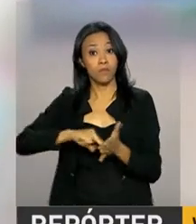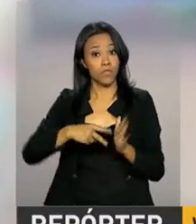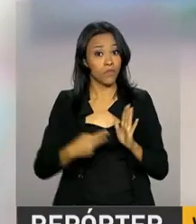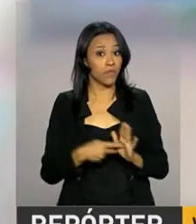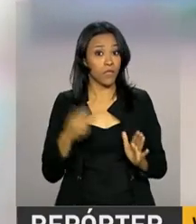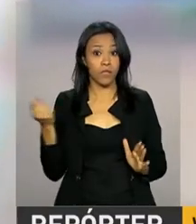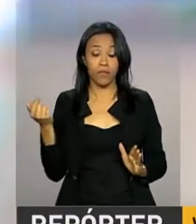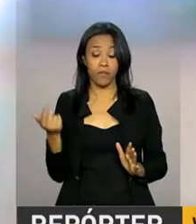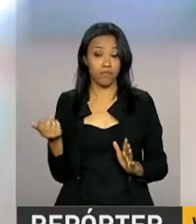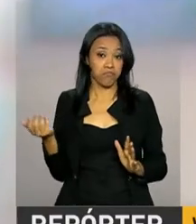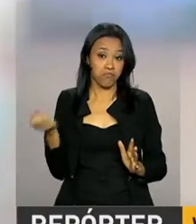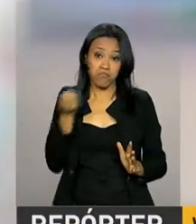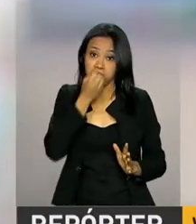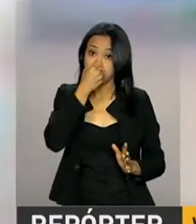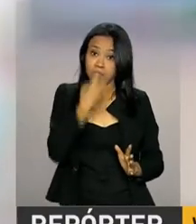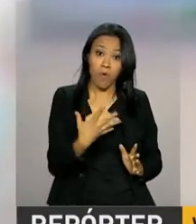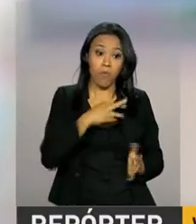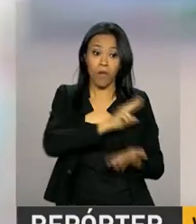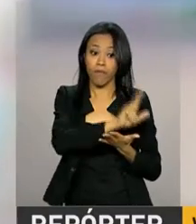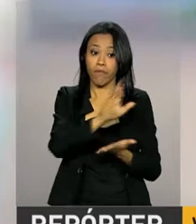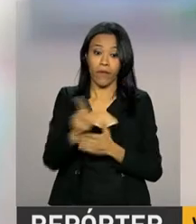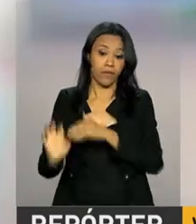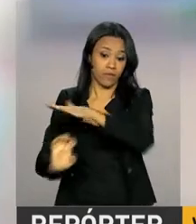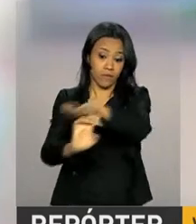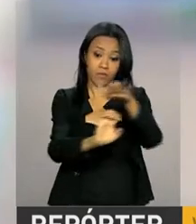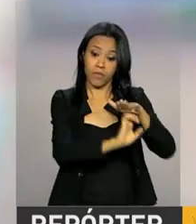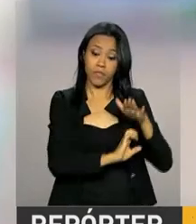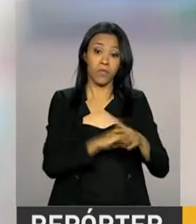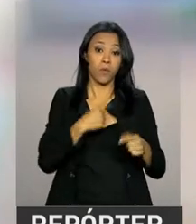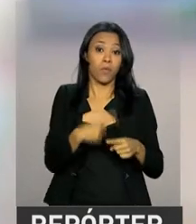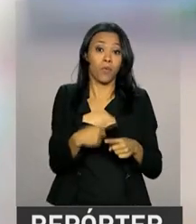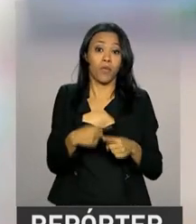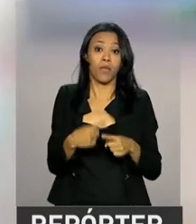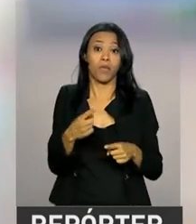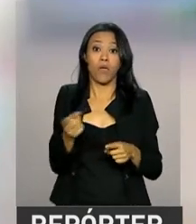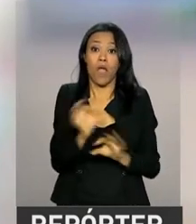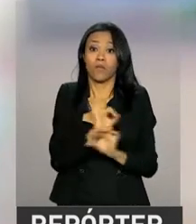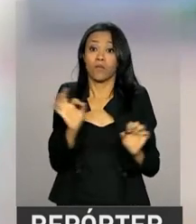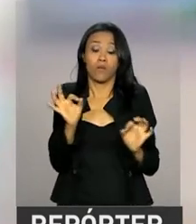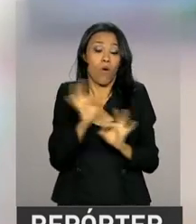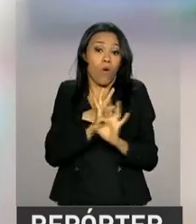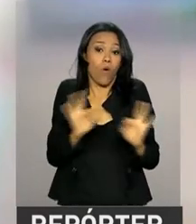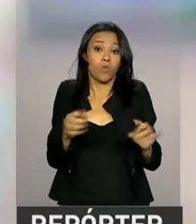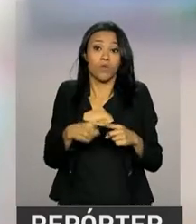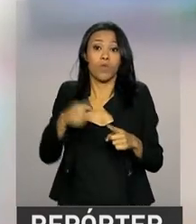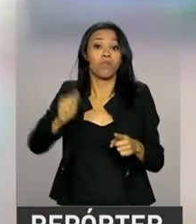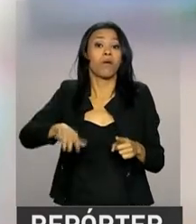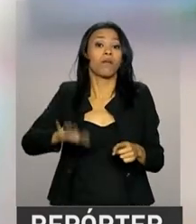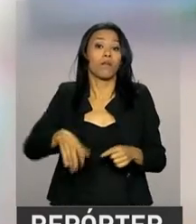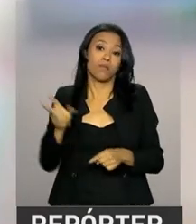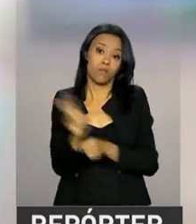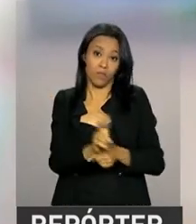para vários setores. Por exemplo, os empresários adoram porque o dinheiro fica mais barato. Então, para investimentos, isso é muito